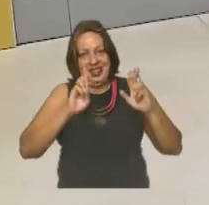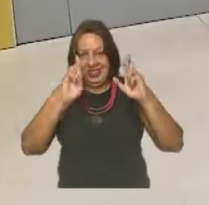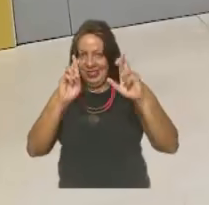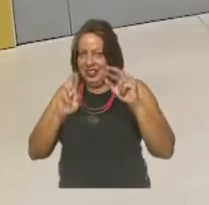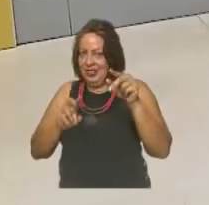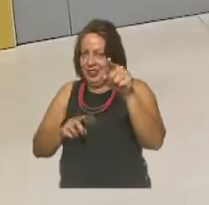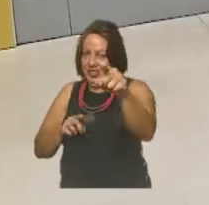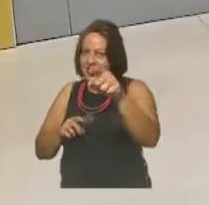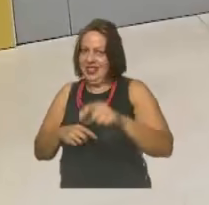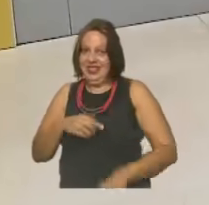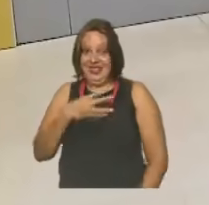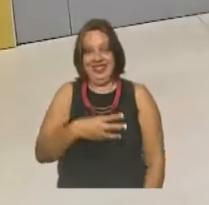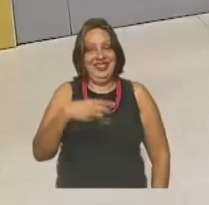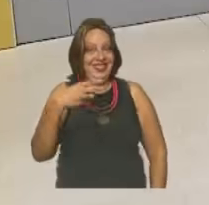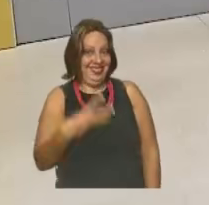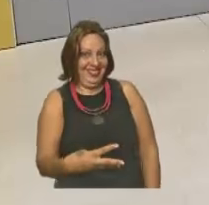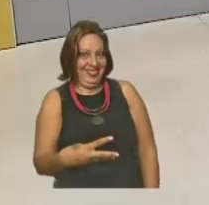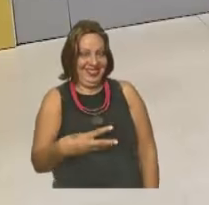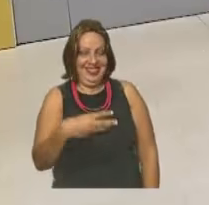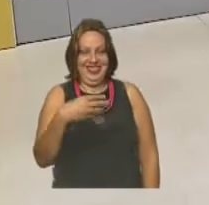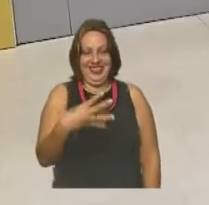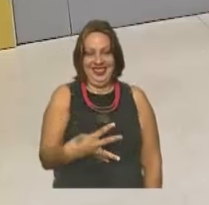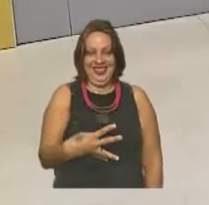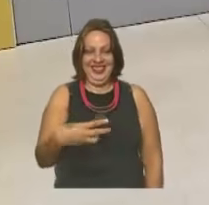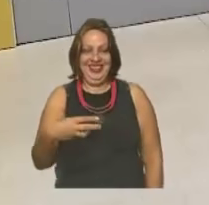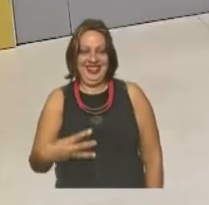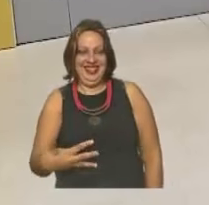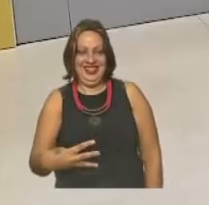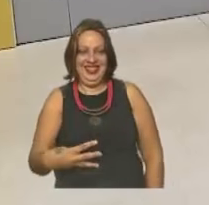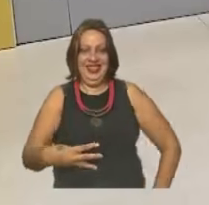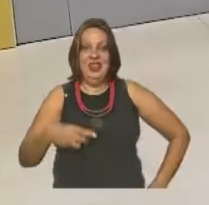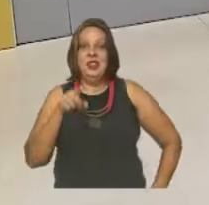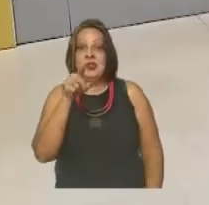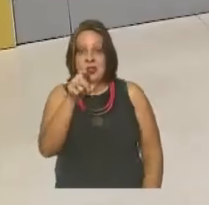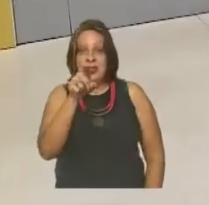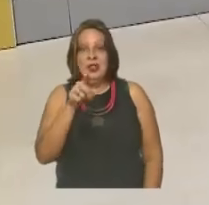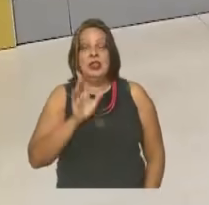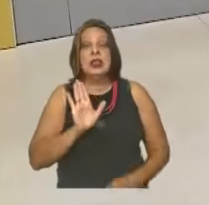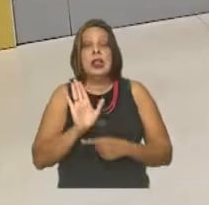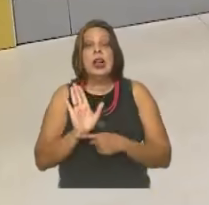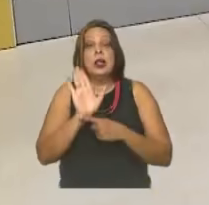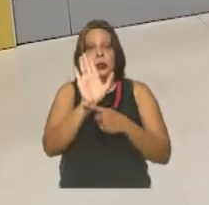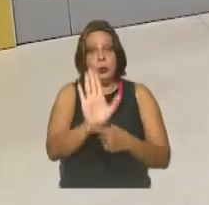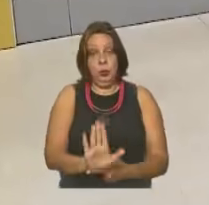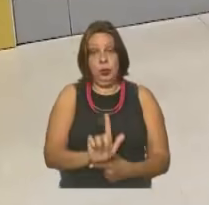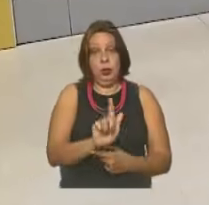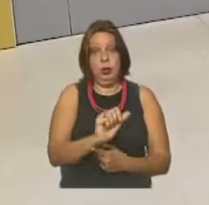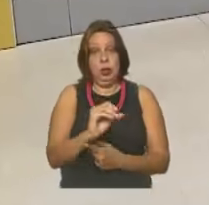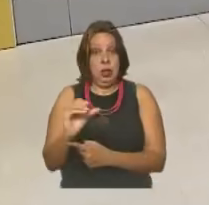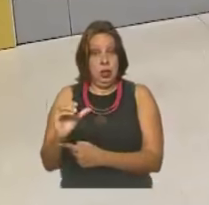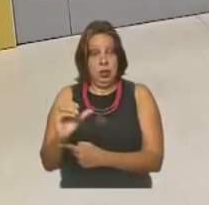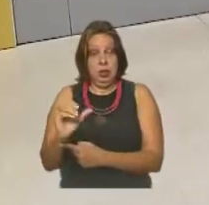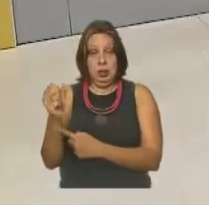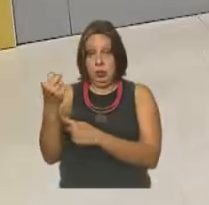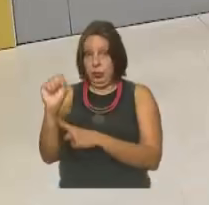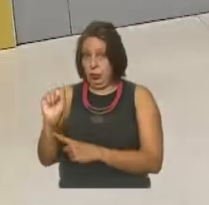contigo, 43 agora é a bolinha, 43, você auxilia as ações do GAC em Sergipe com o Caju